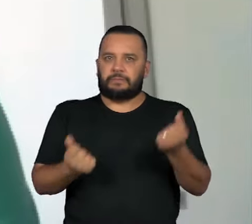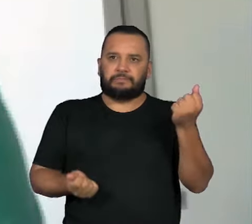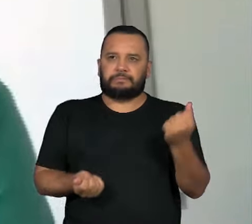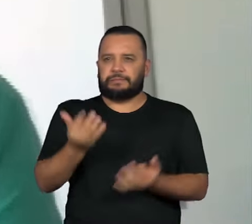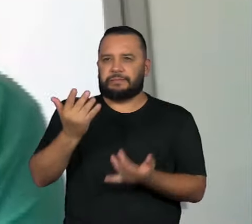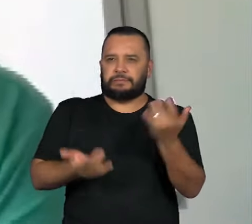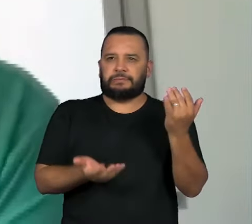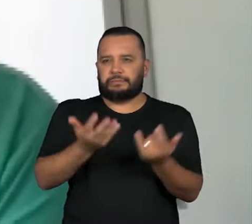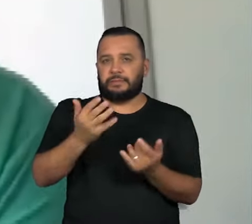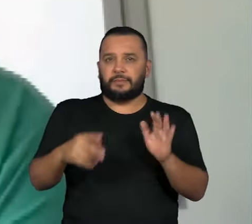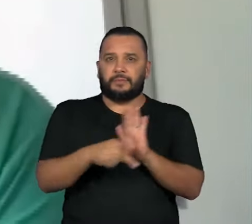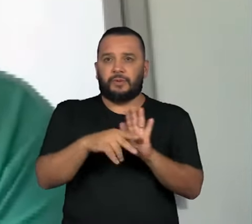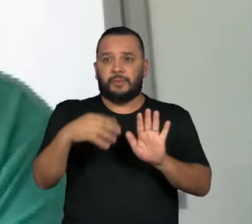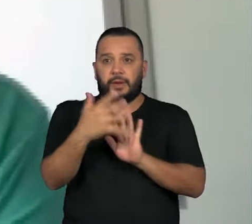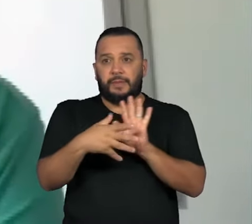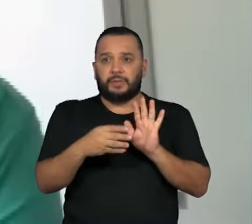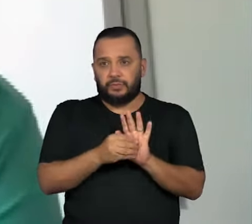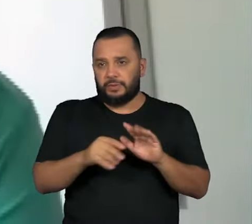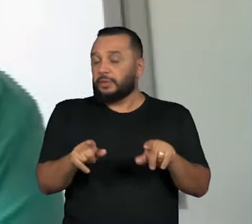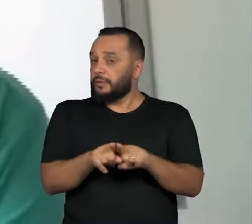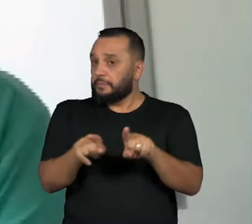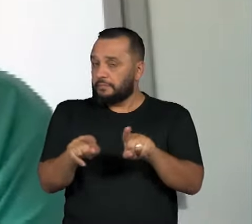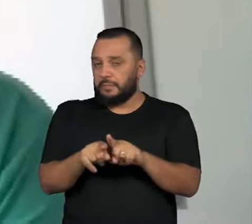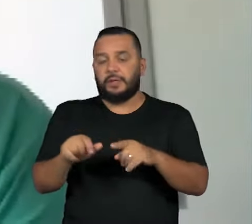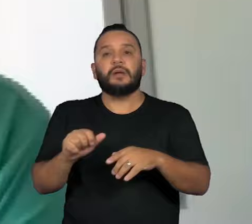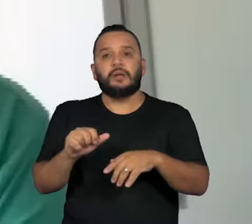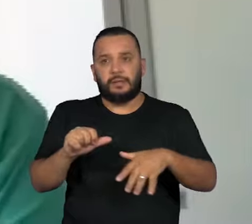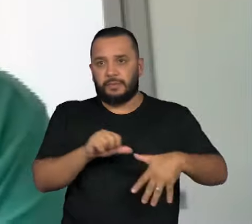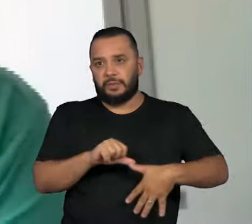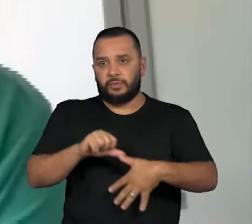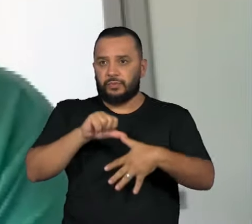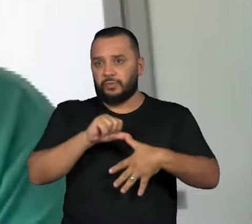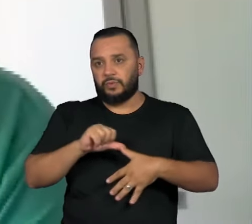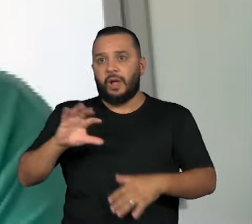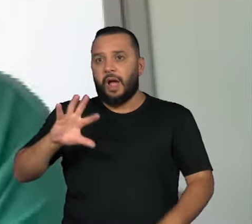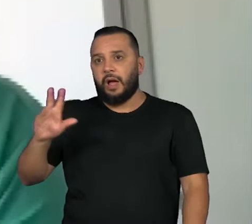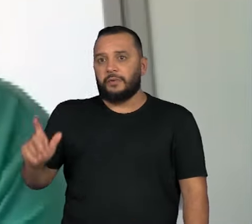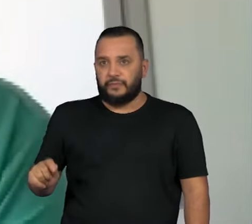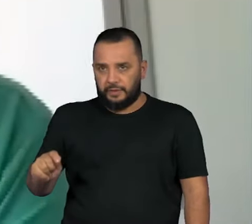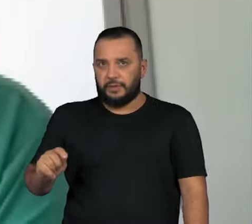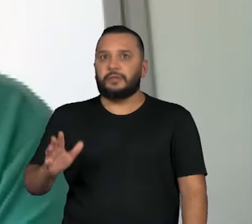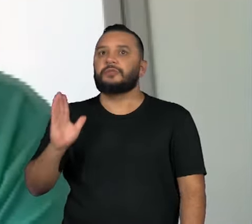só da Amazônia, são da América do Sul como um todo, ou mesmo da África, já chegam